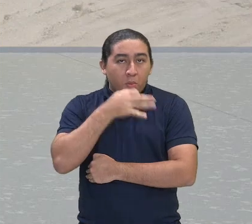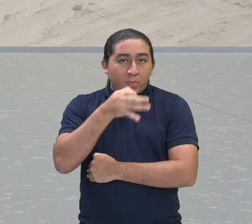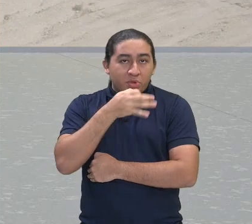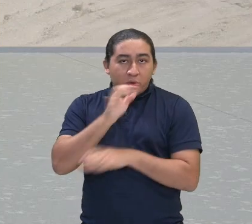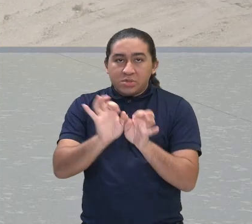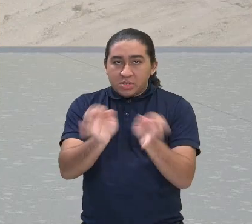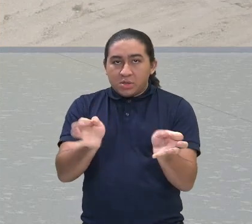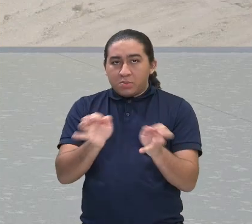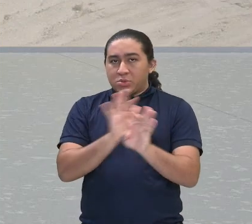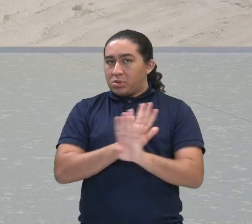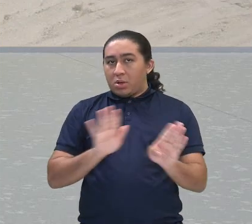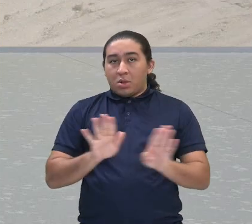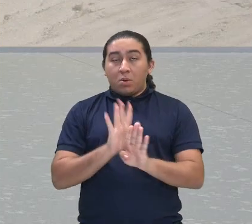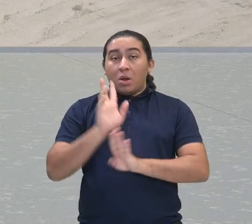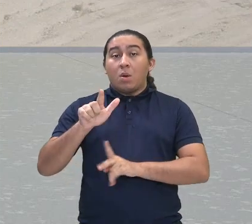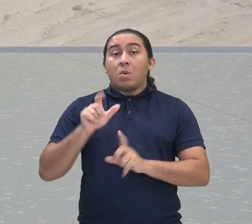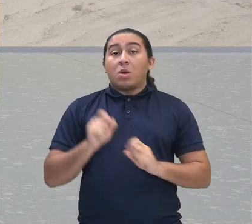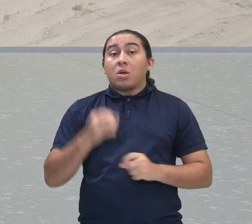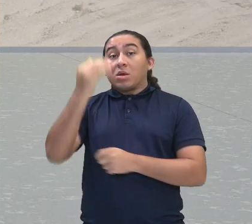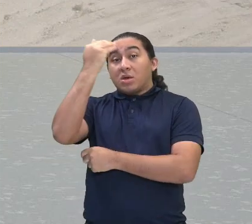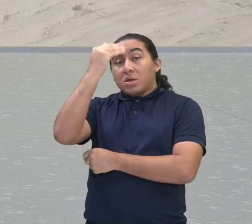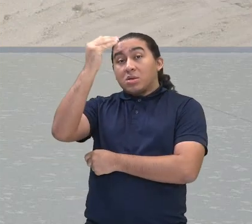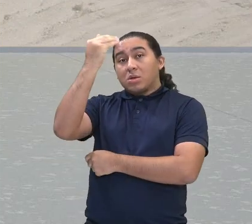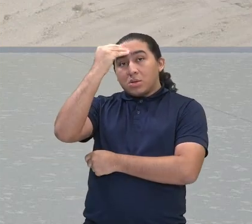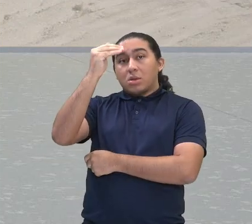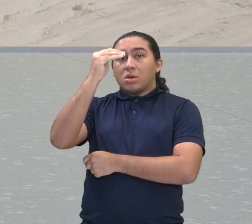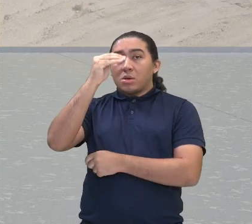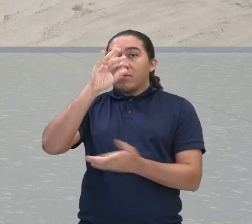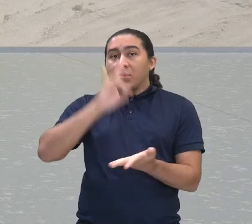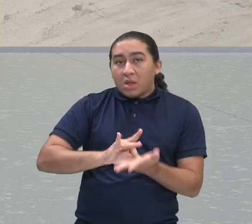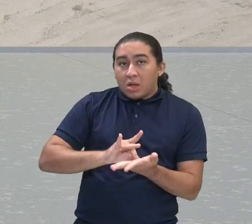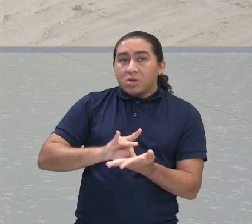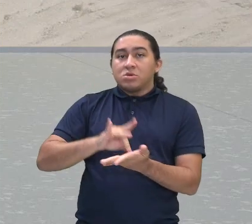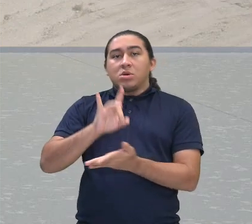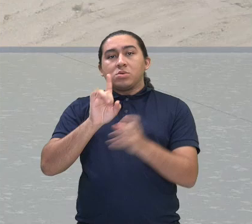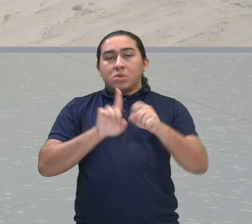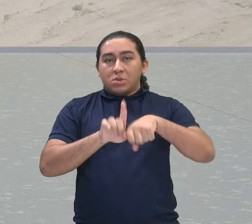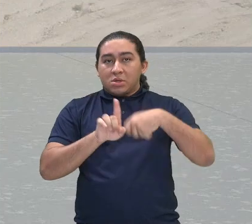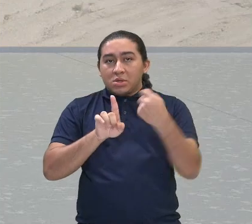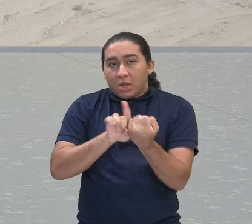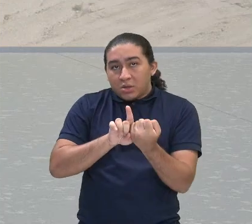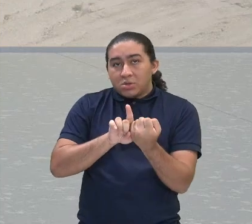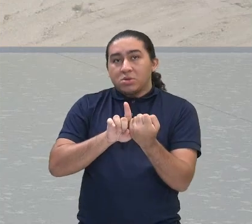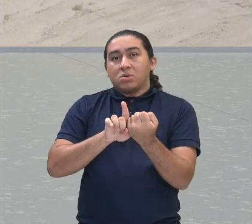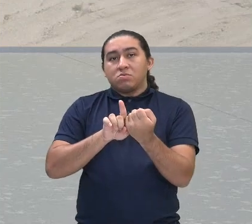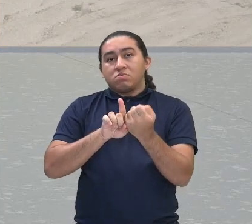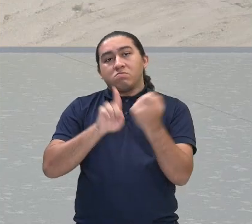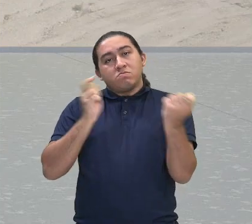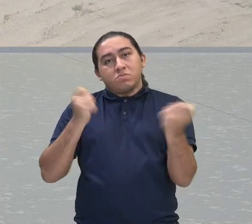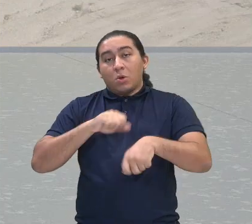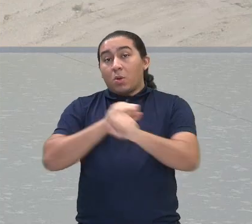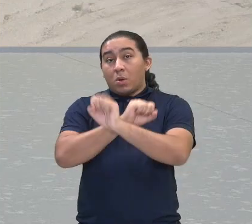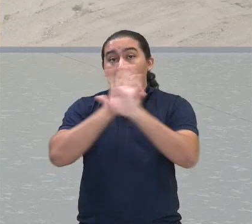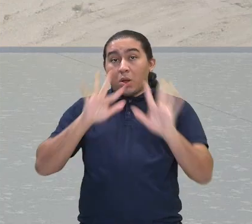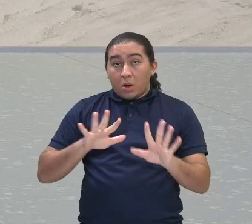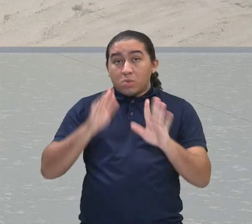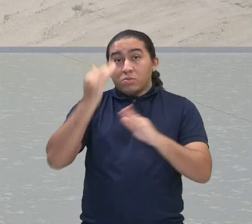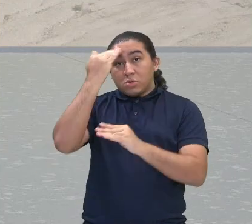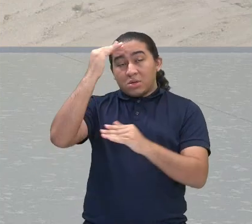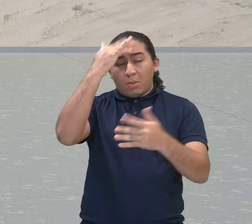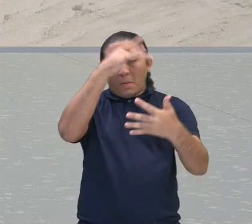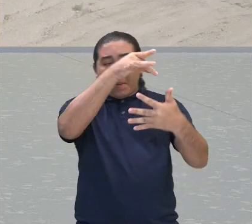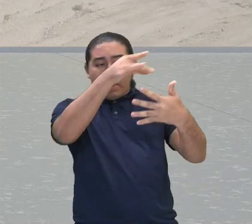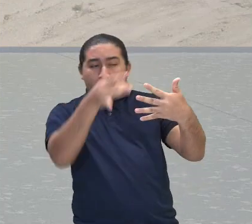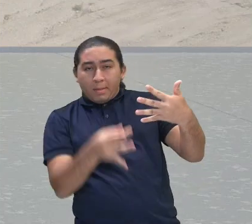mais dentro da questão da compreensão, né, da sociedade, e você de forma clara compreender e